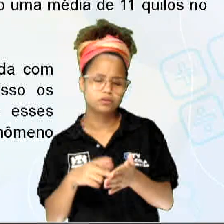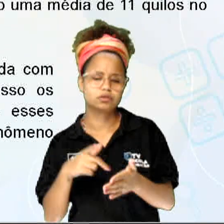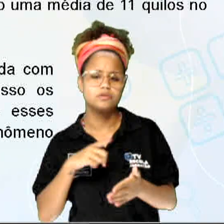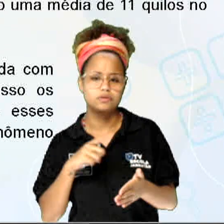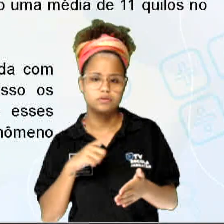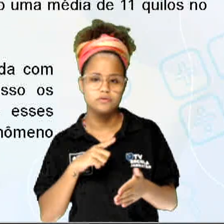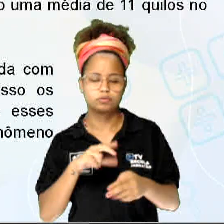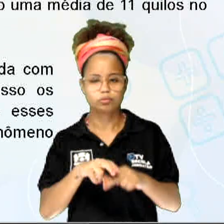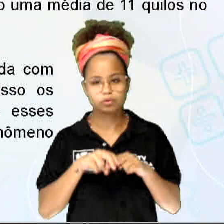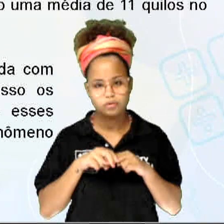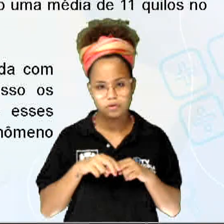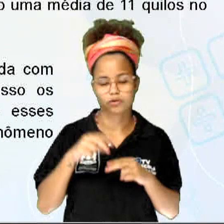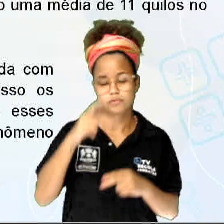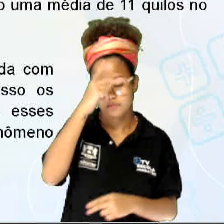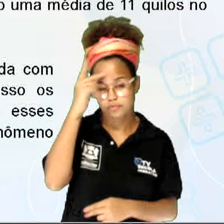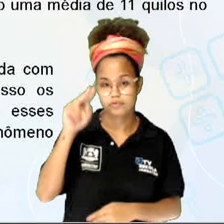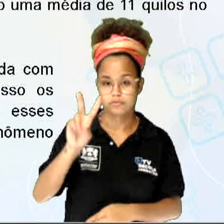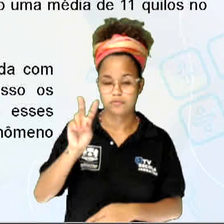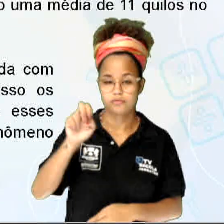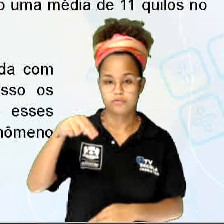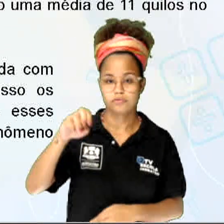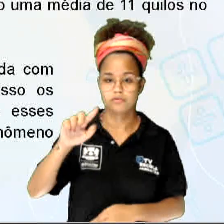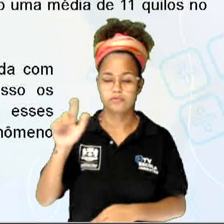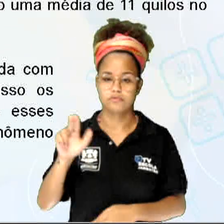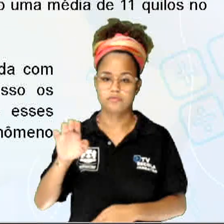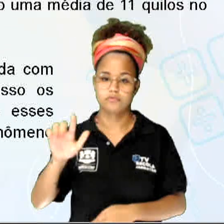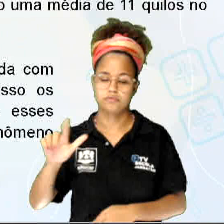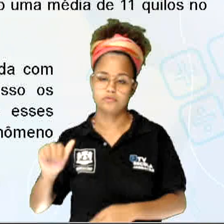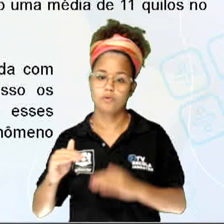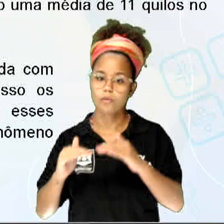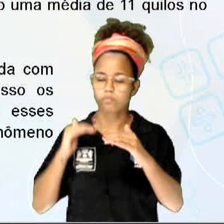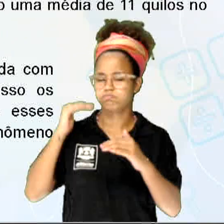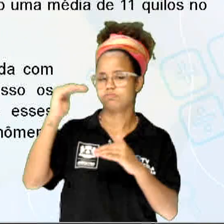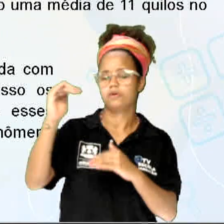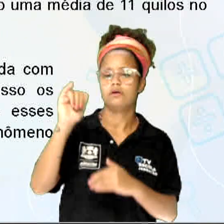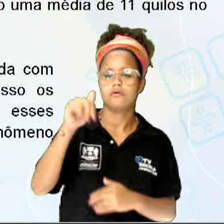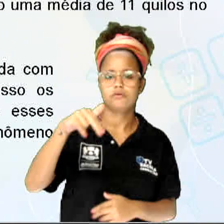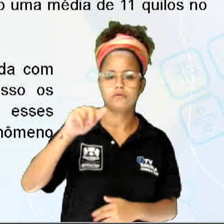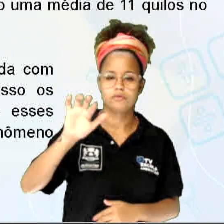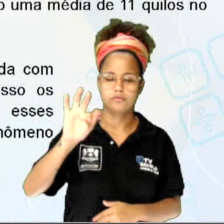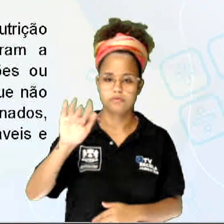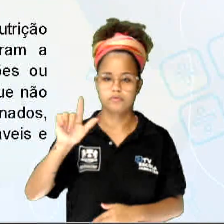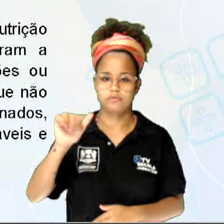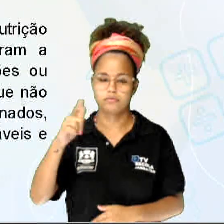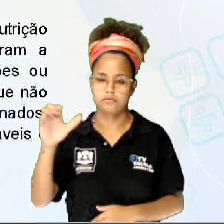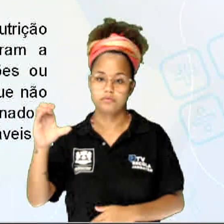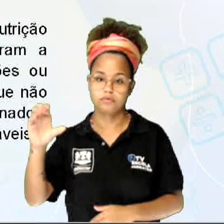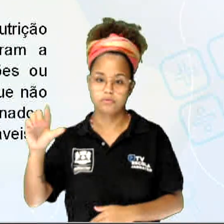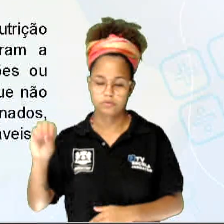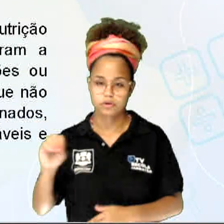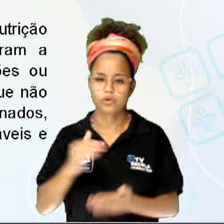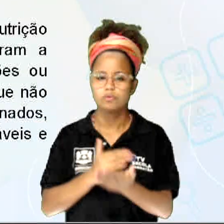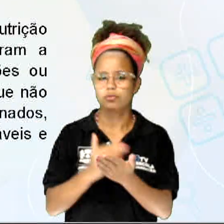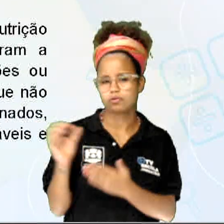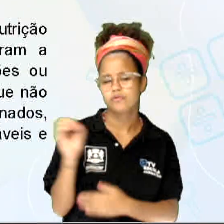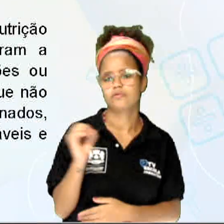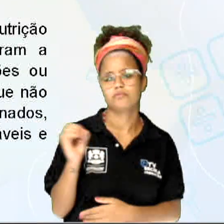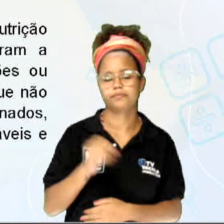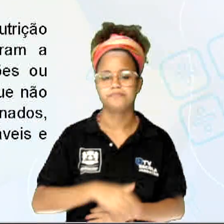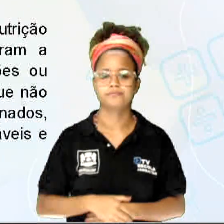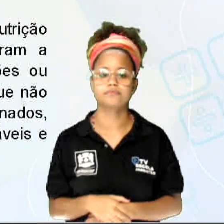teve sobre os venezuelanos o fenômeno da hiperinflação que começou em outubro. Cerca